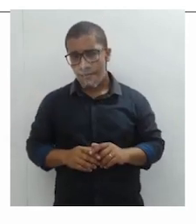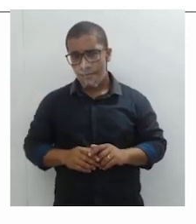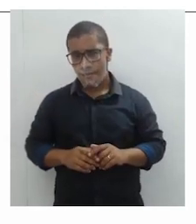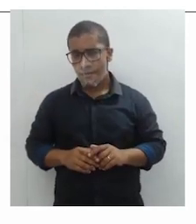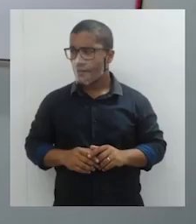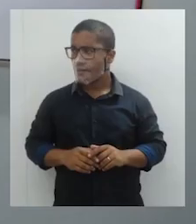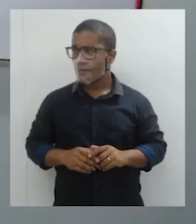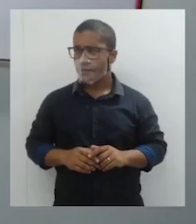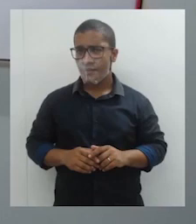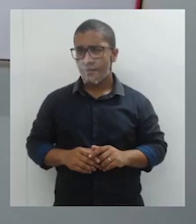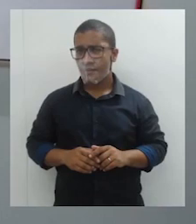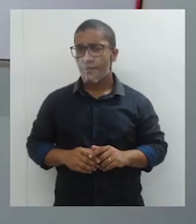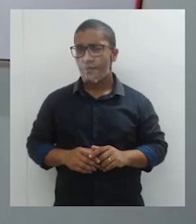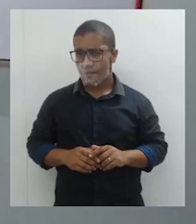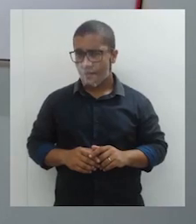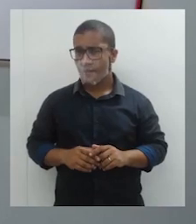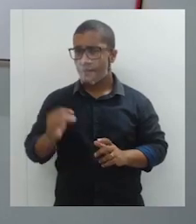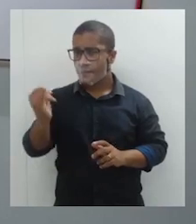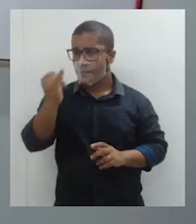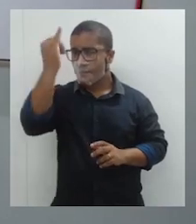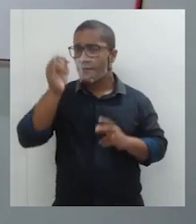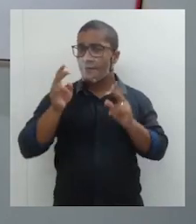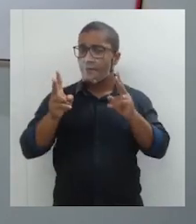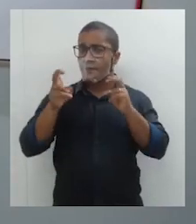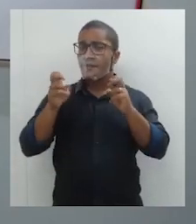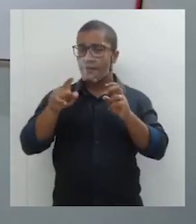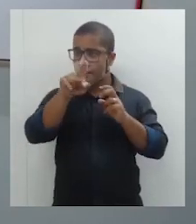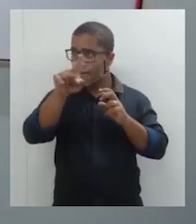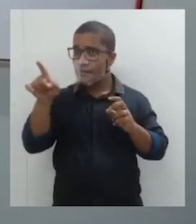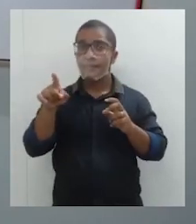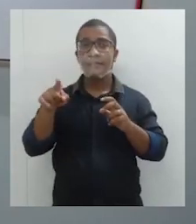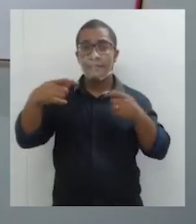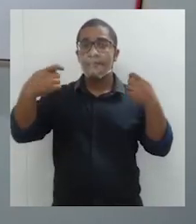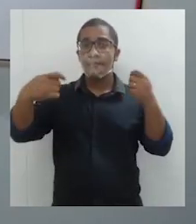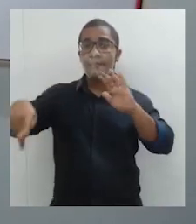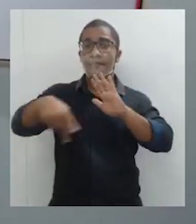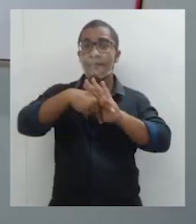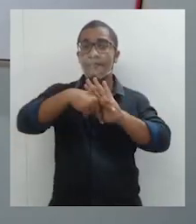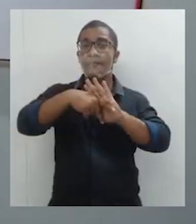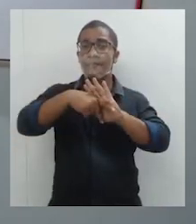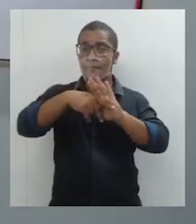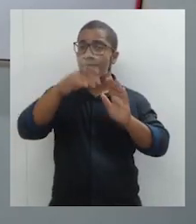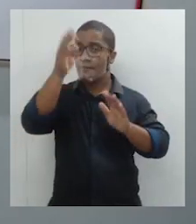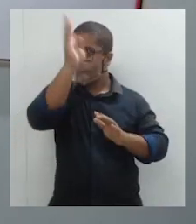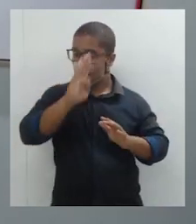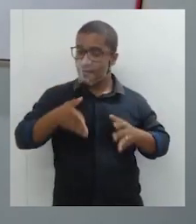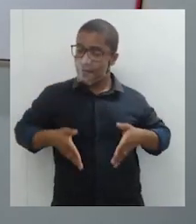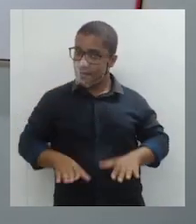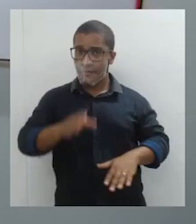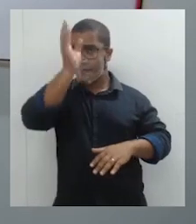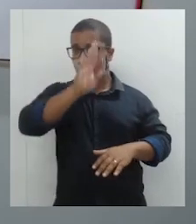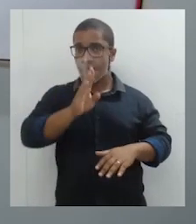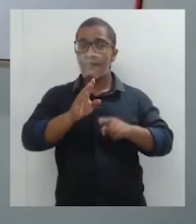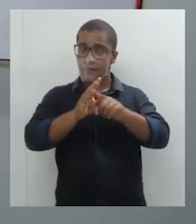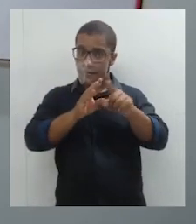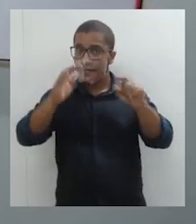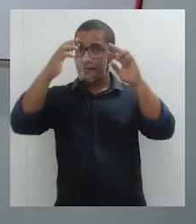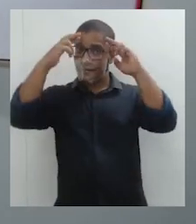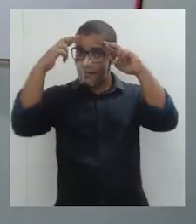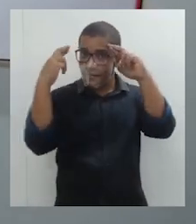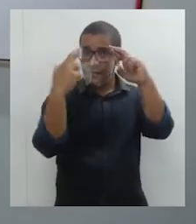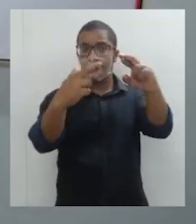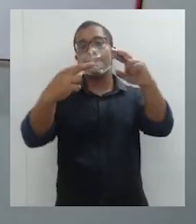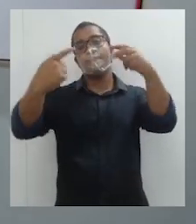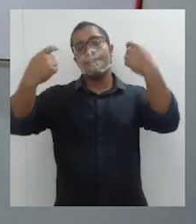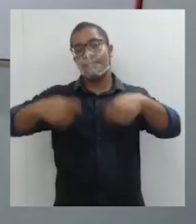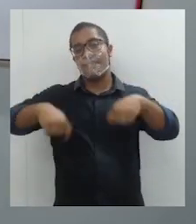para mim é importante observar o que são brasileiros e merecem e esse peito lembrem-se